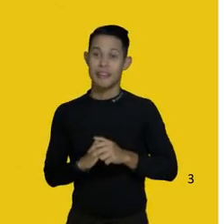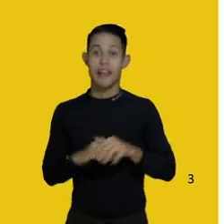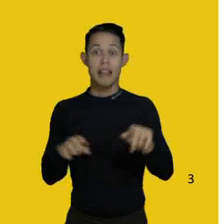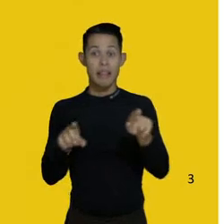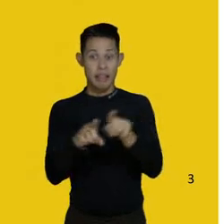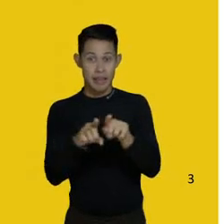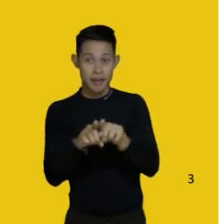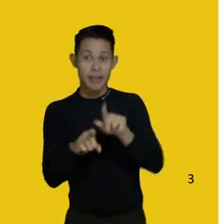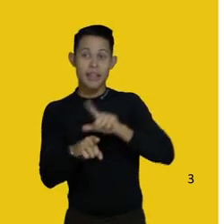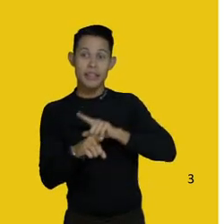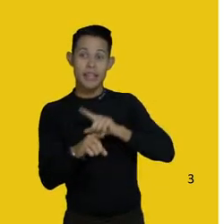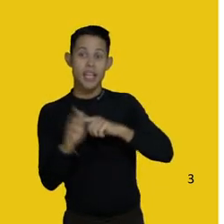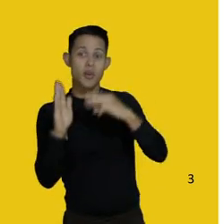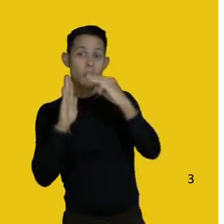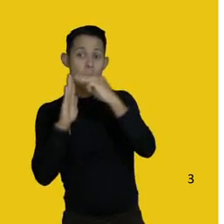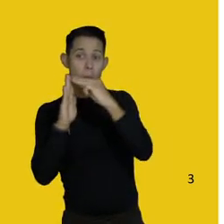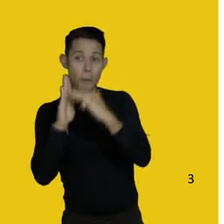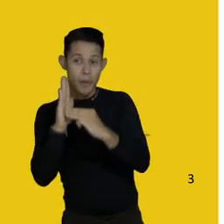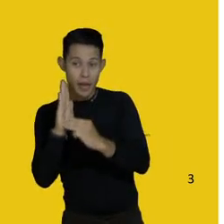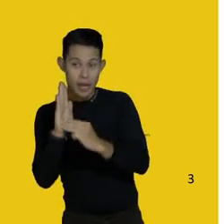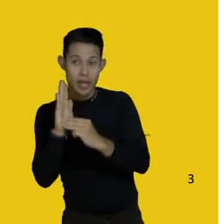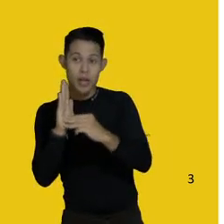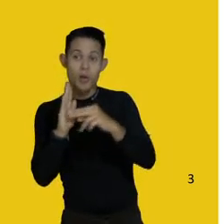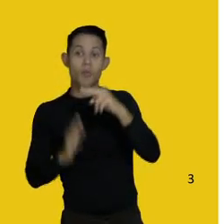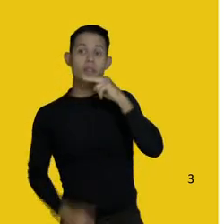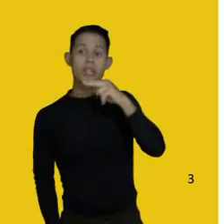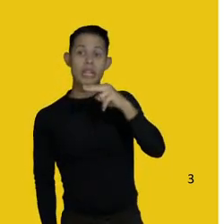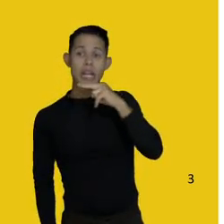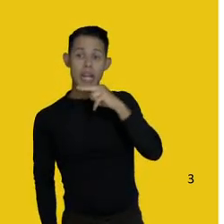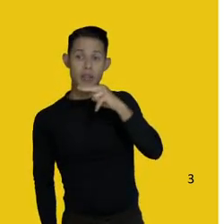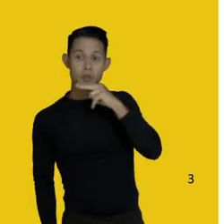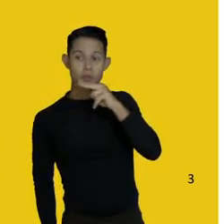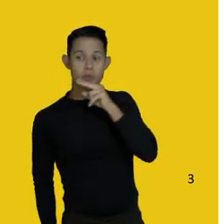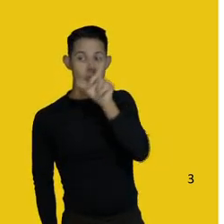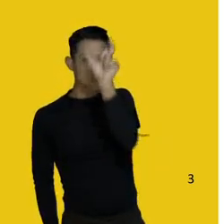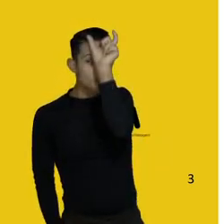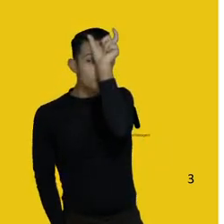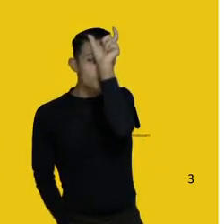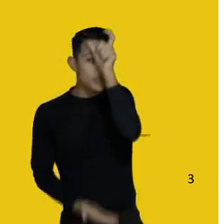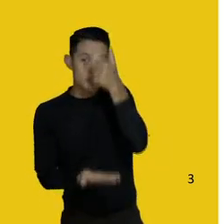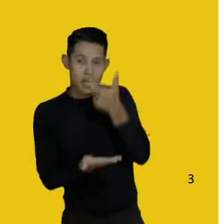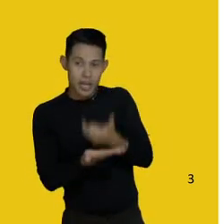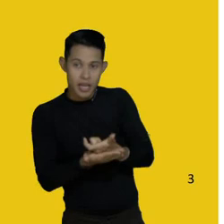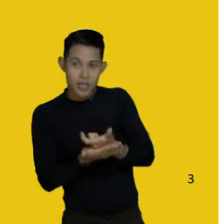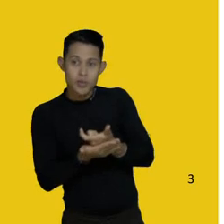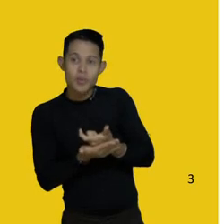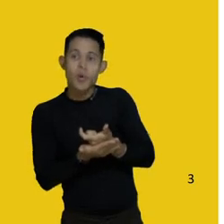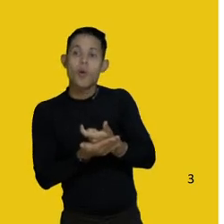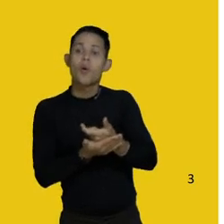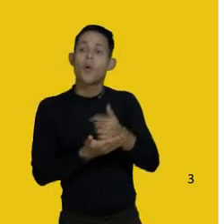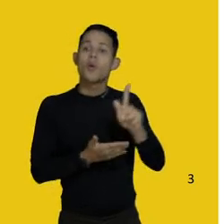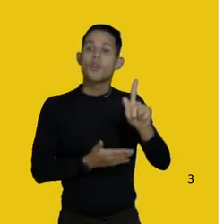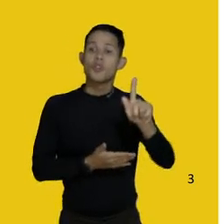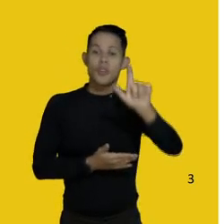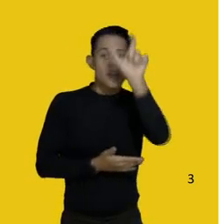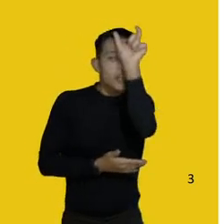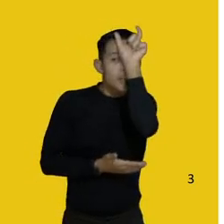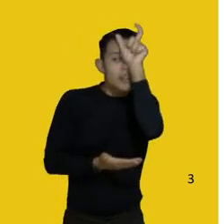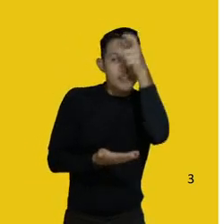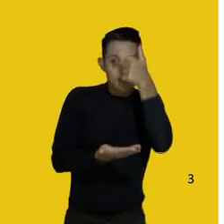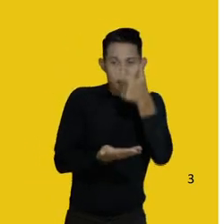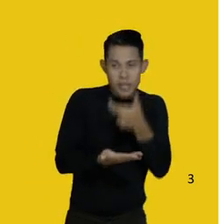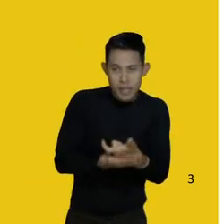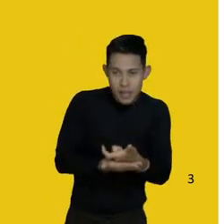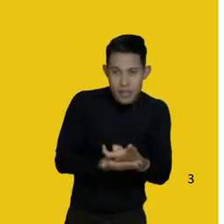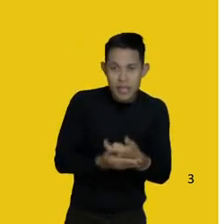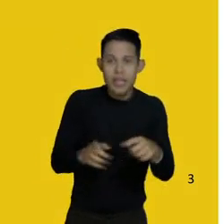um neto disléxico o genro disléxico e o pai do meu genro disléxico ão mostrando bem dedade da da